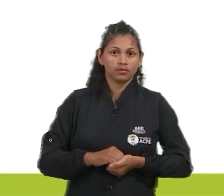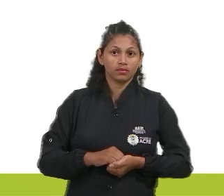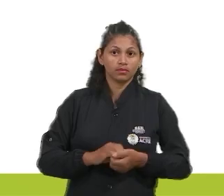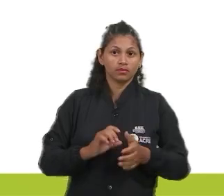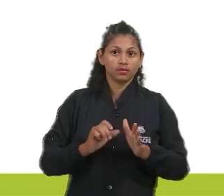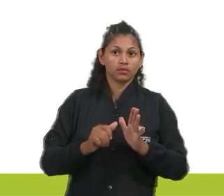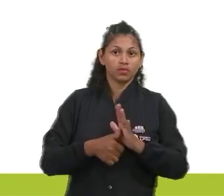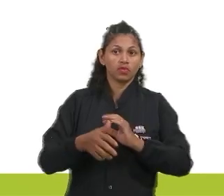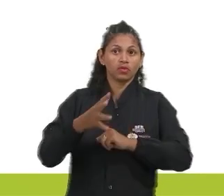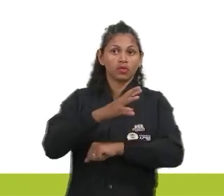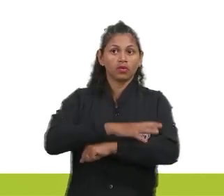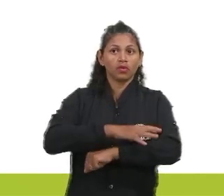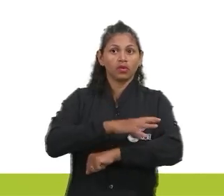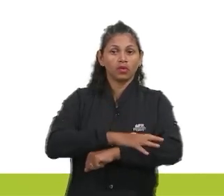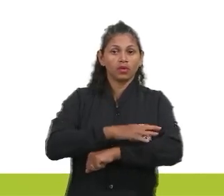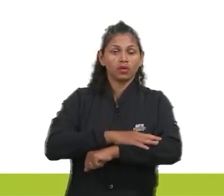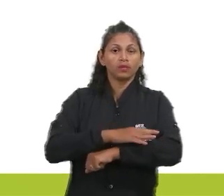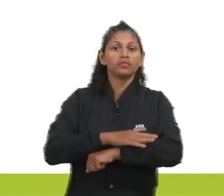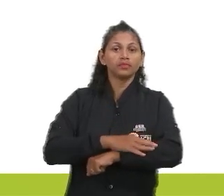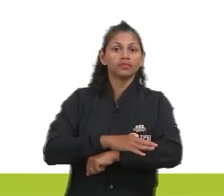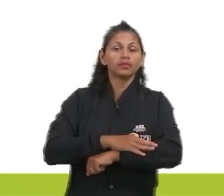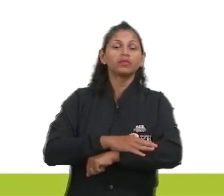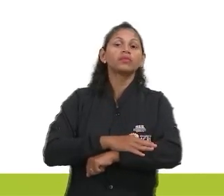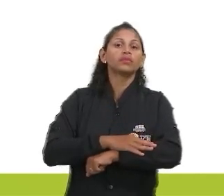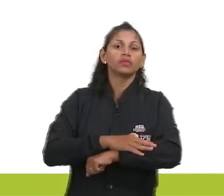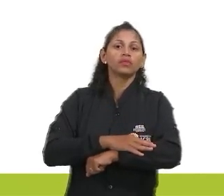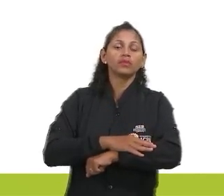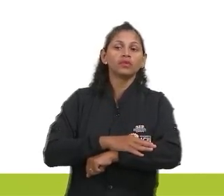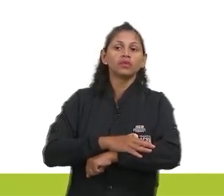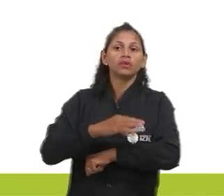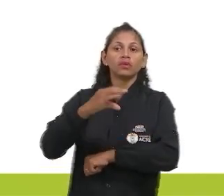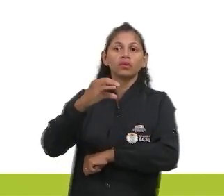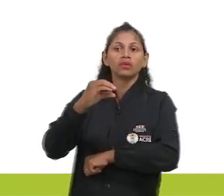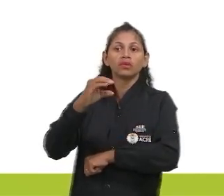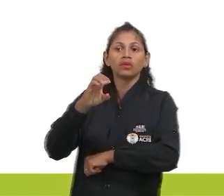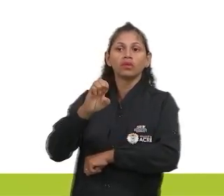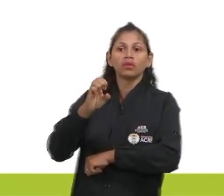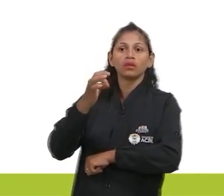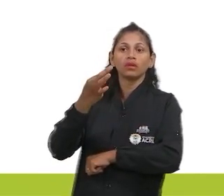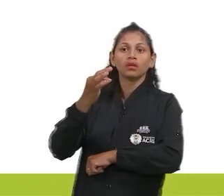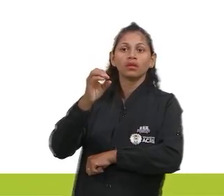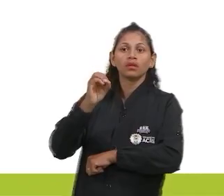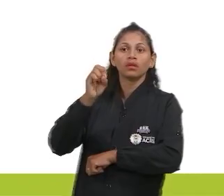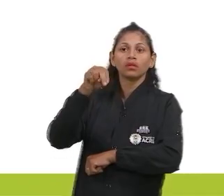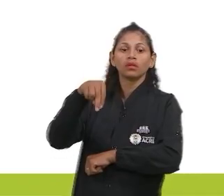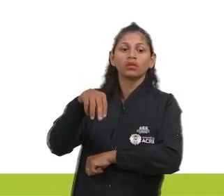Próxima função, cetonas. Em que momento que eu tenho uma cetona?